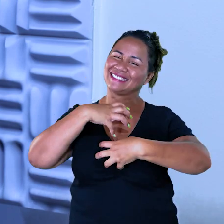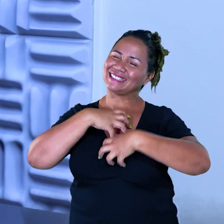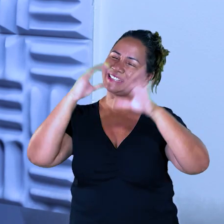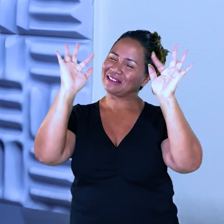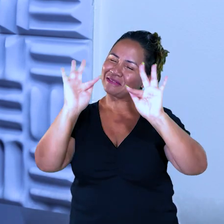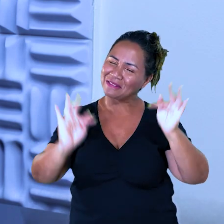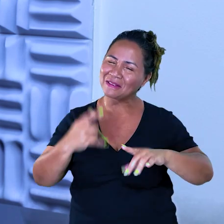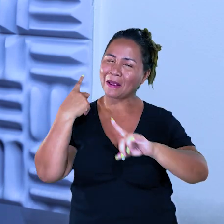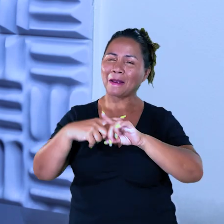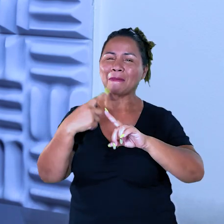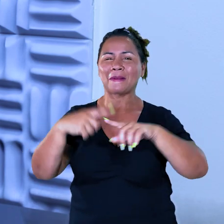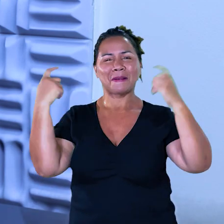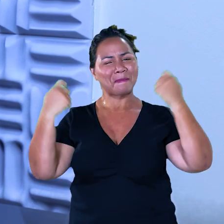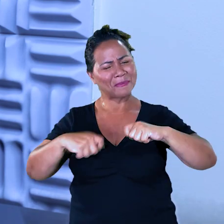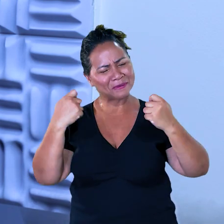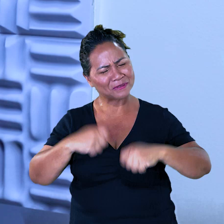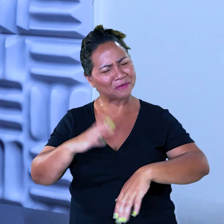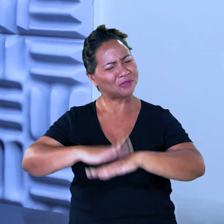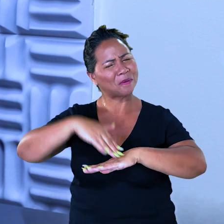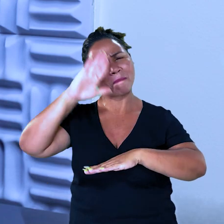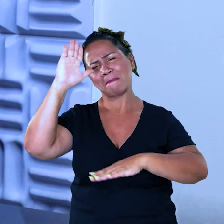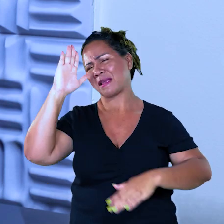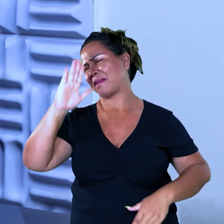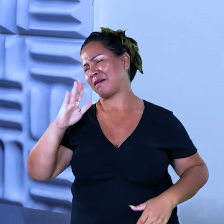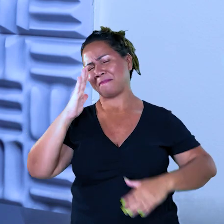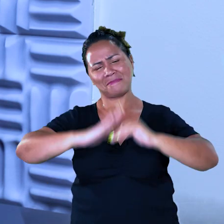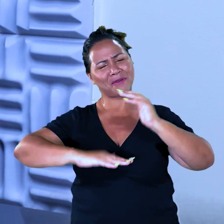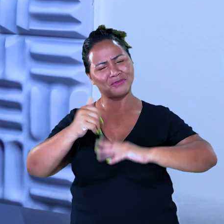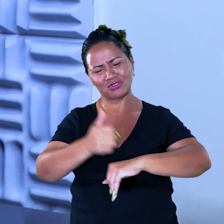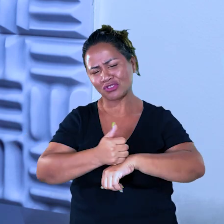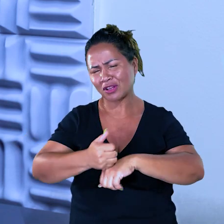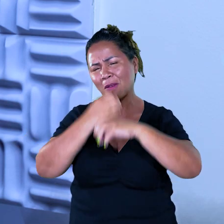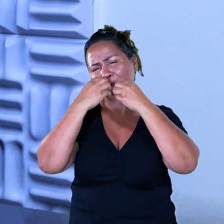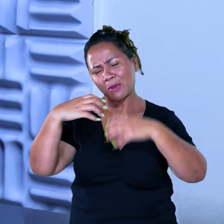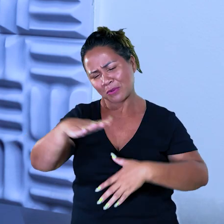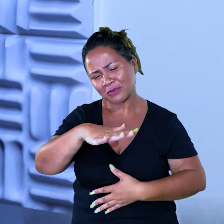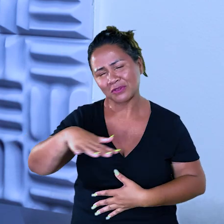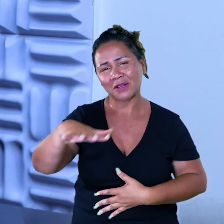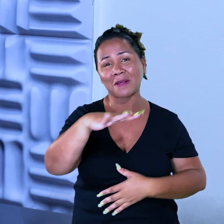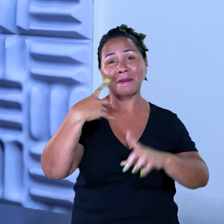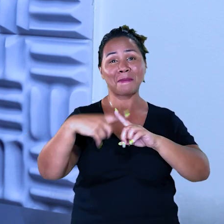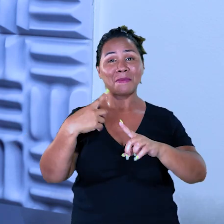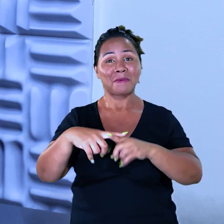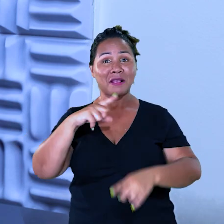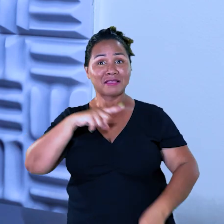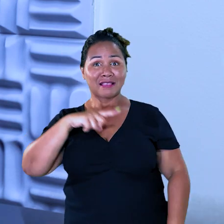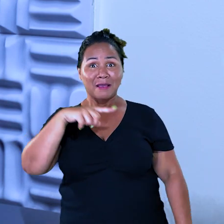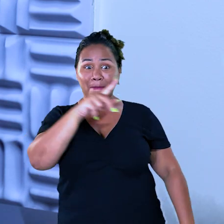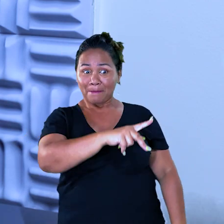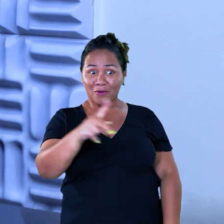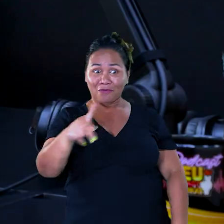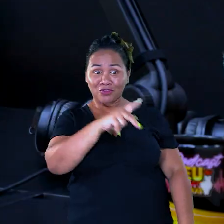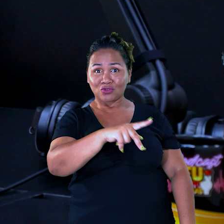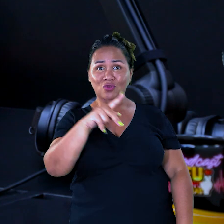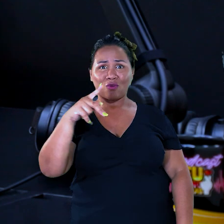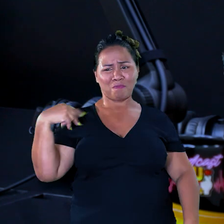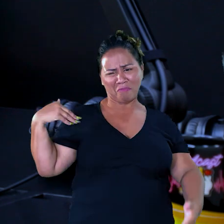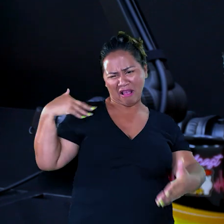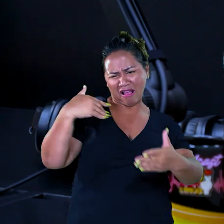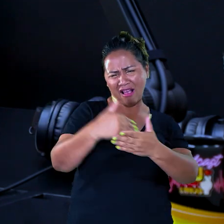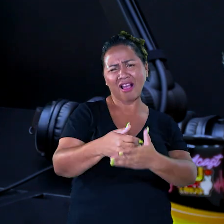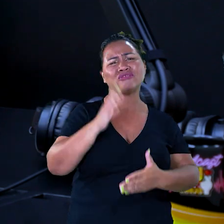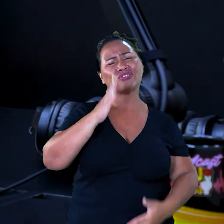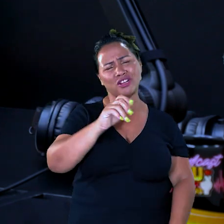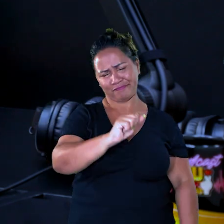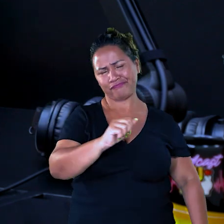temos muitas boas aposentando, e as que estão chegando têm que ter essa capacitação, mas também tem que ter esse coração. Sim.